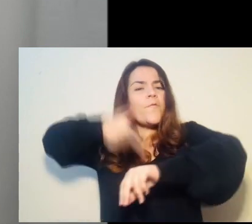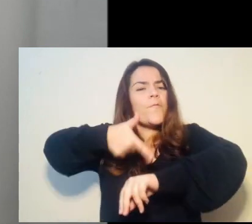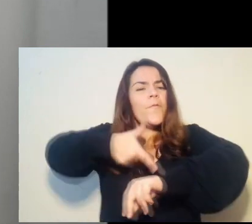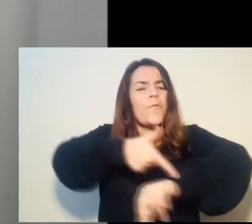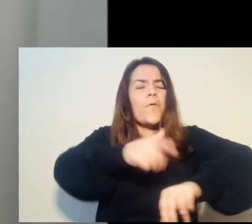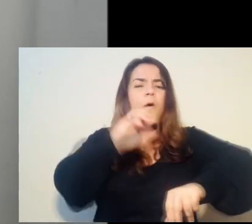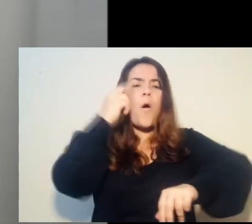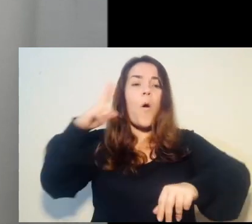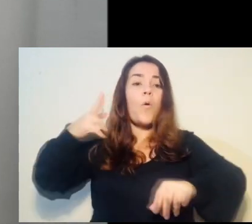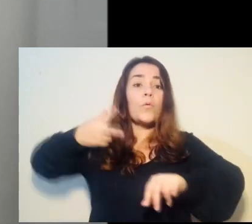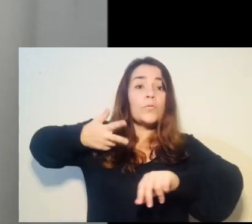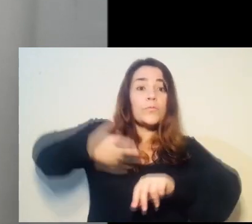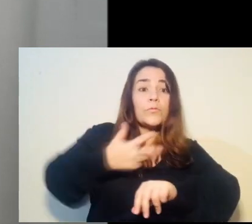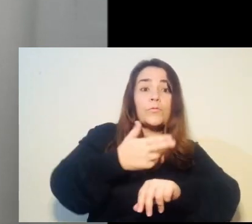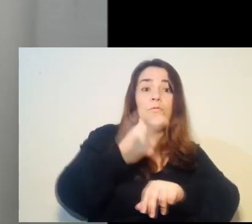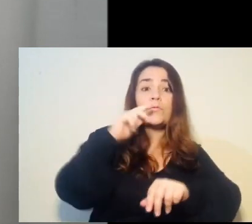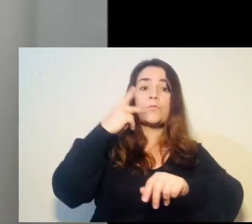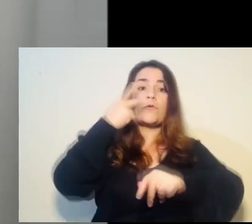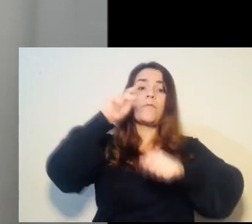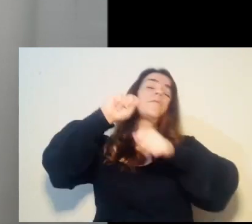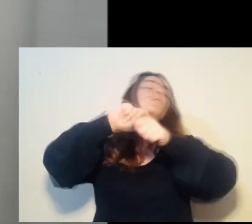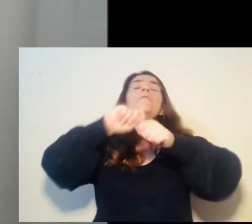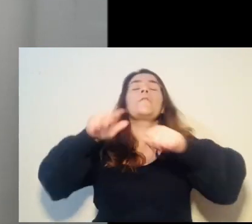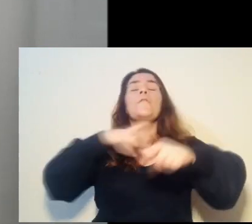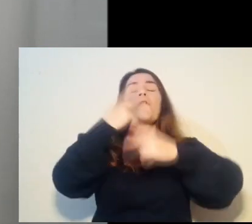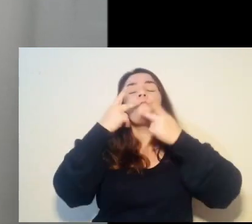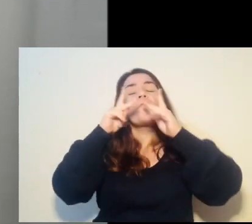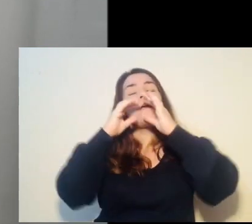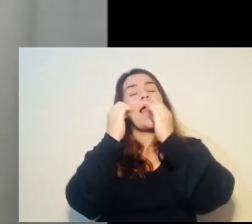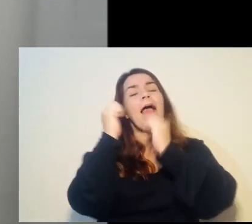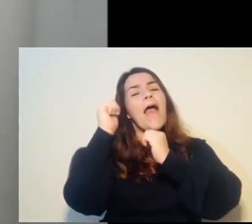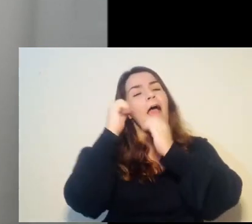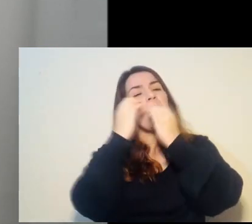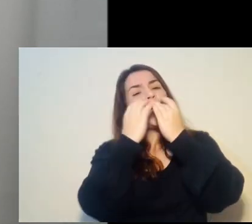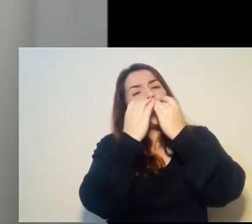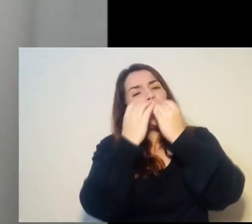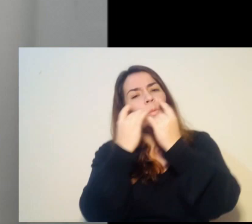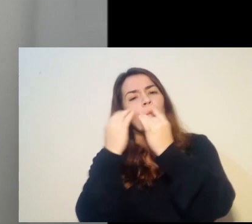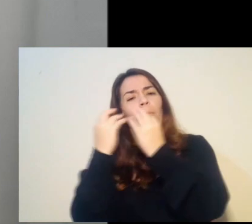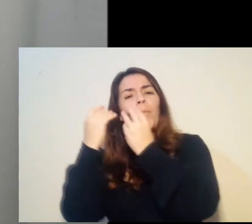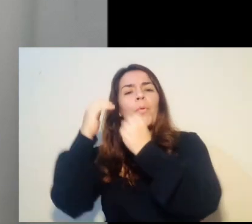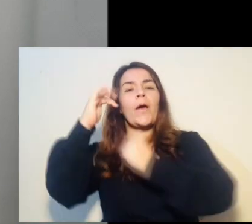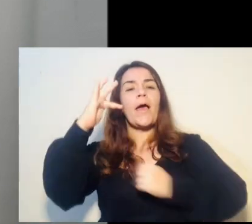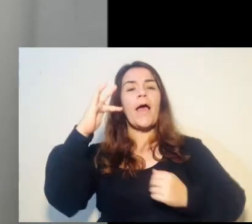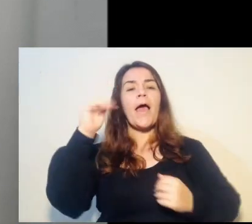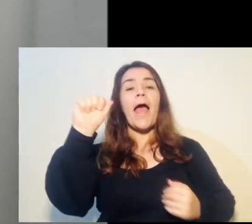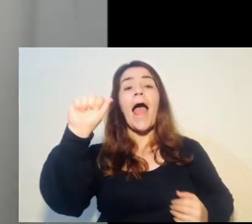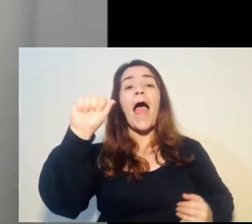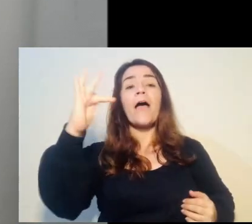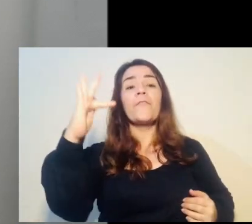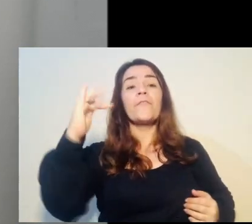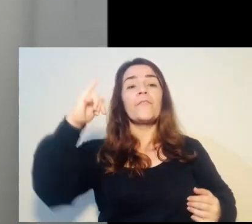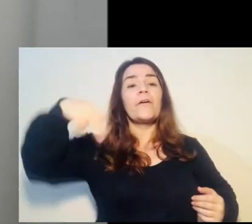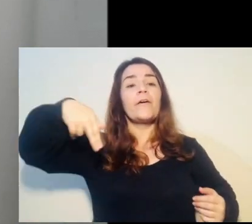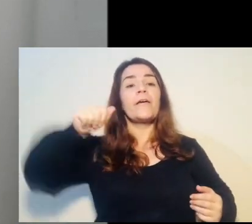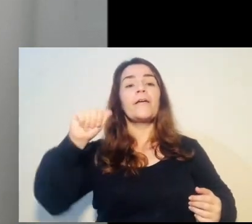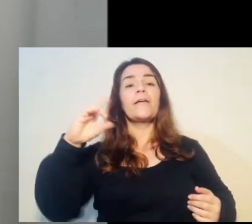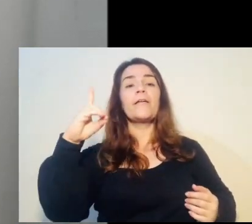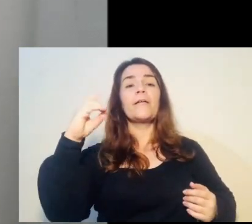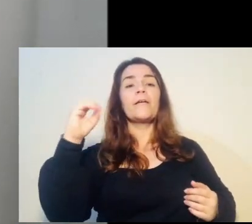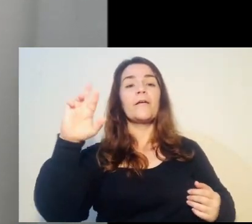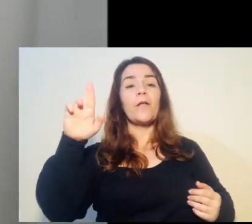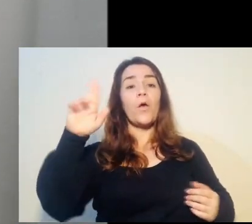tesoura. A gente vai conversar sobre isso também. Um afinador para a gente conseguir afinar. É um instrumento muito simples da gente